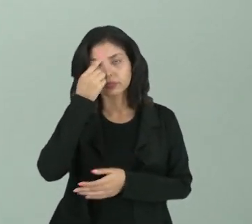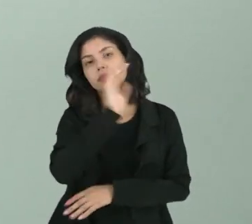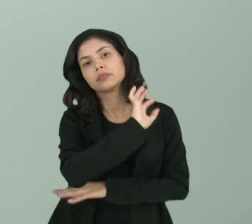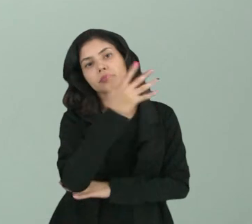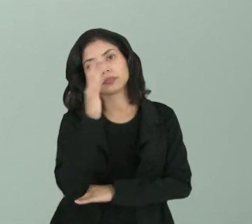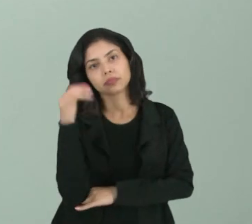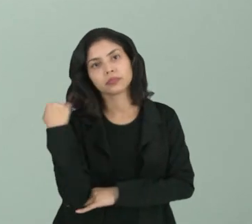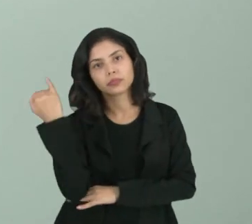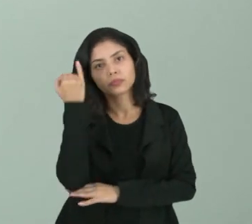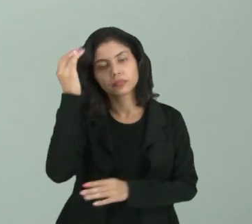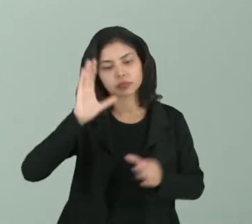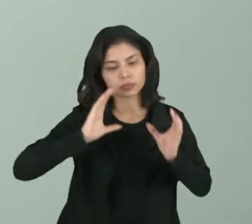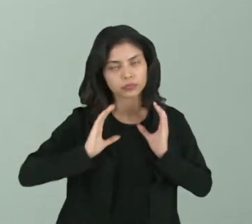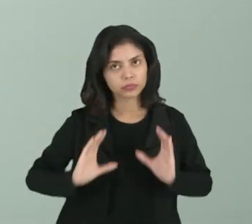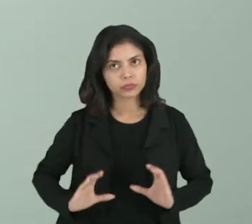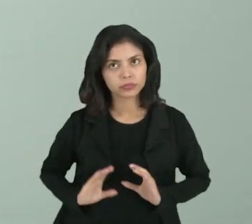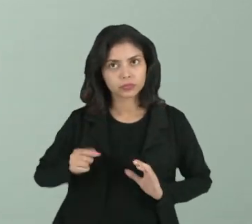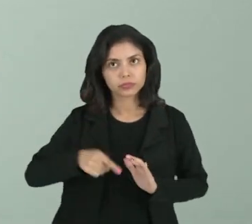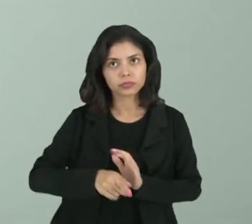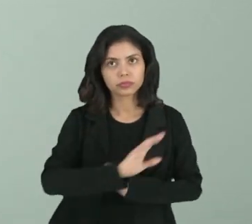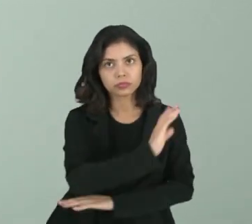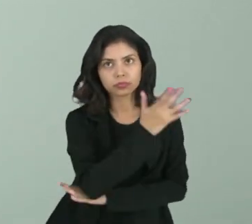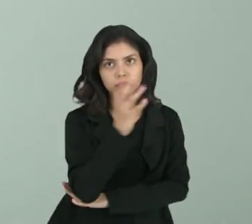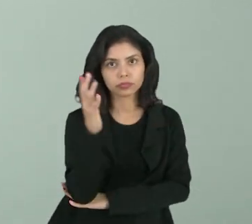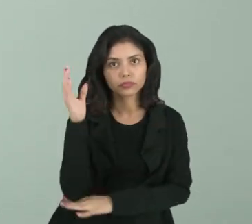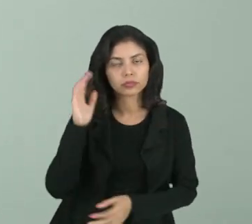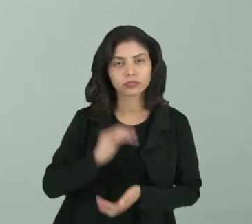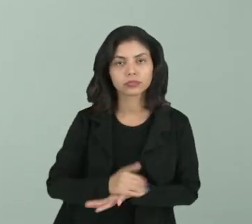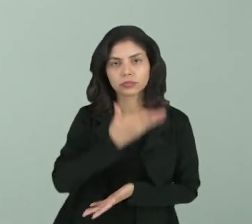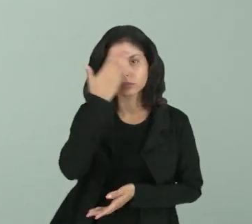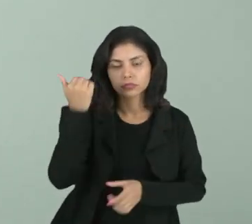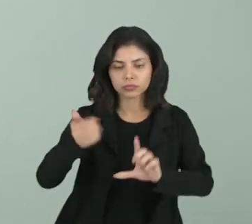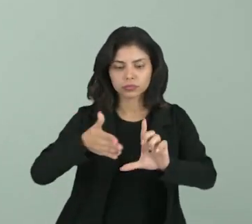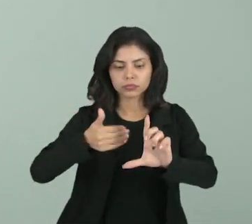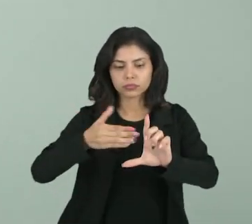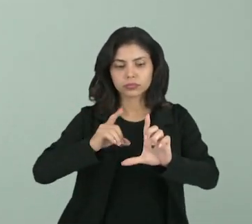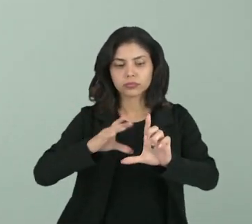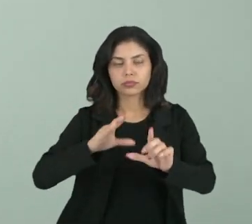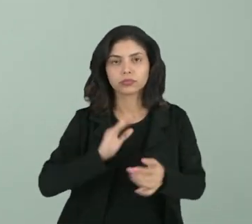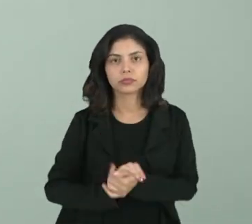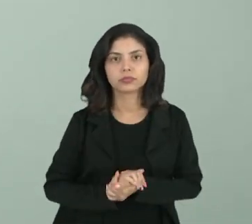que você tem como cidadão dentro do meio ambiente. Não deixe de acessar a